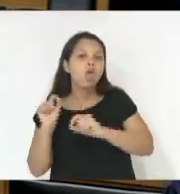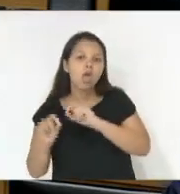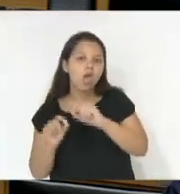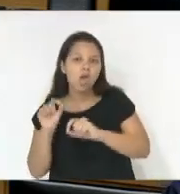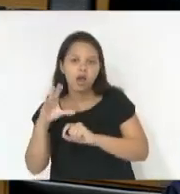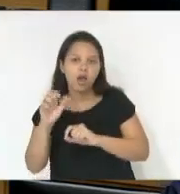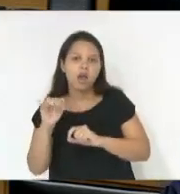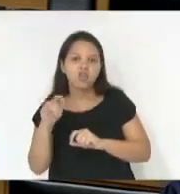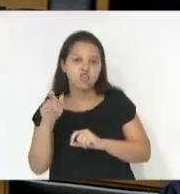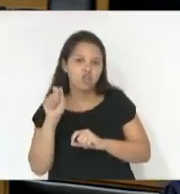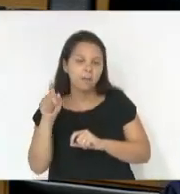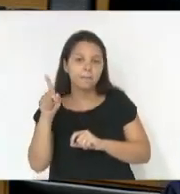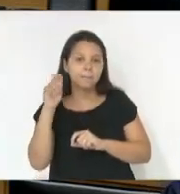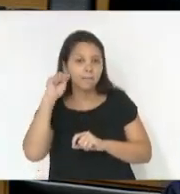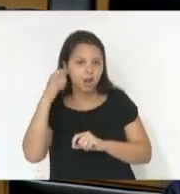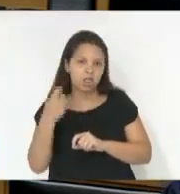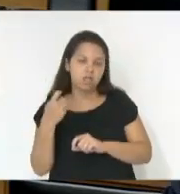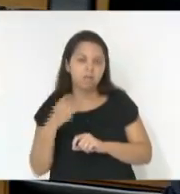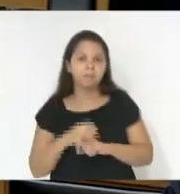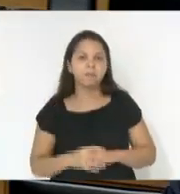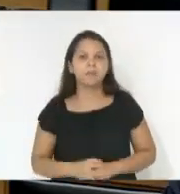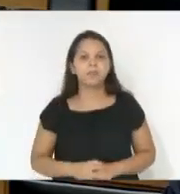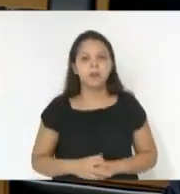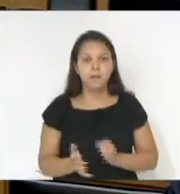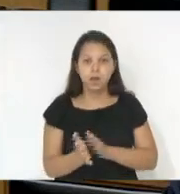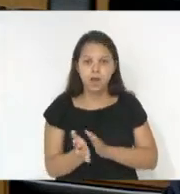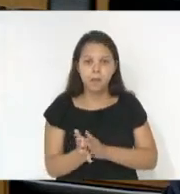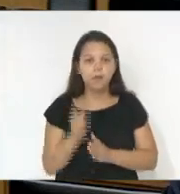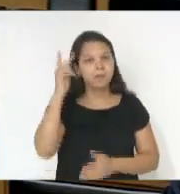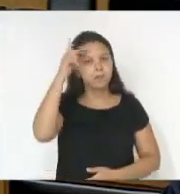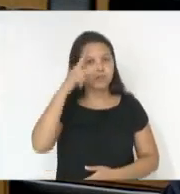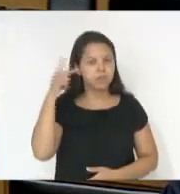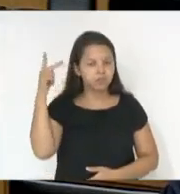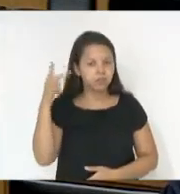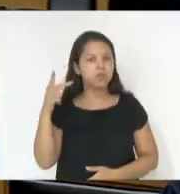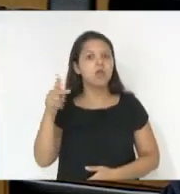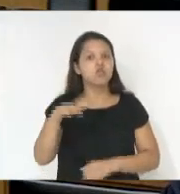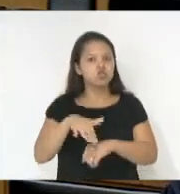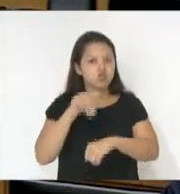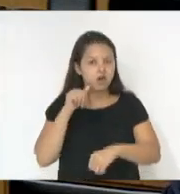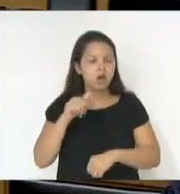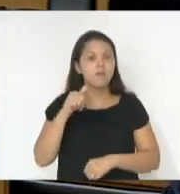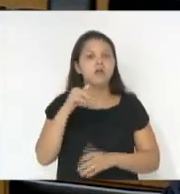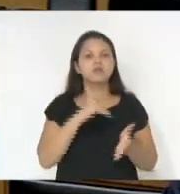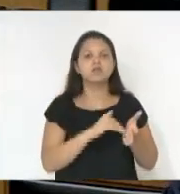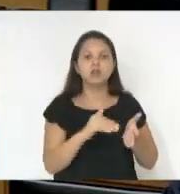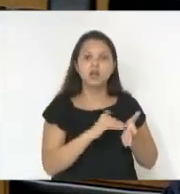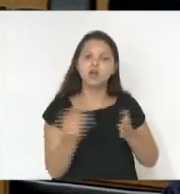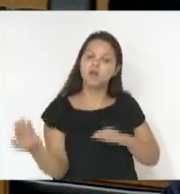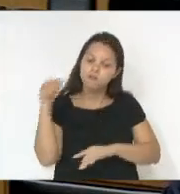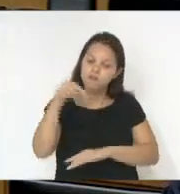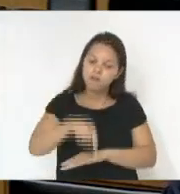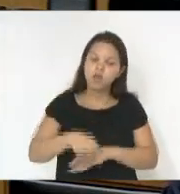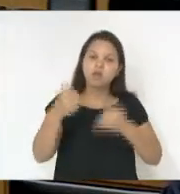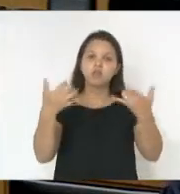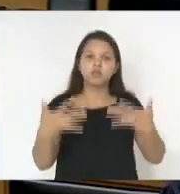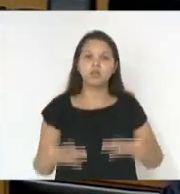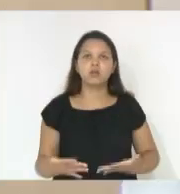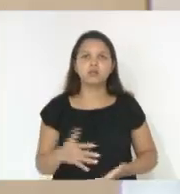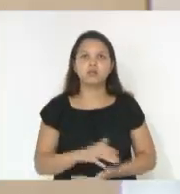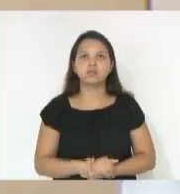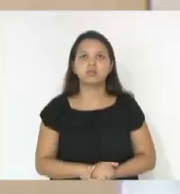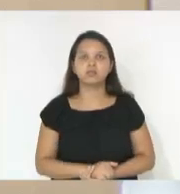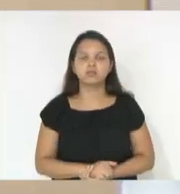Parabenizar a deputada Paulinha, que faz com que o secretário próprio possa vir aqui e colocar a verdade. Obrigado.